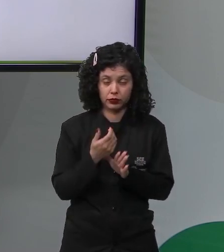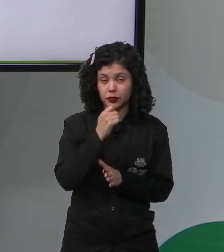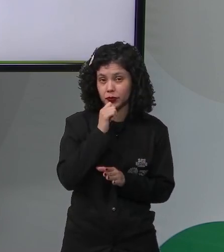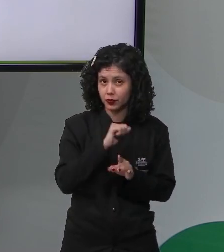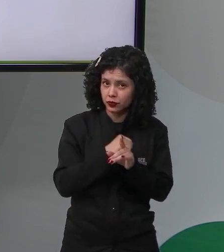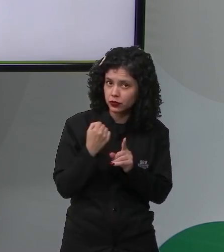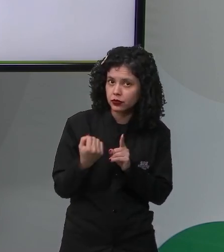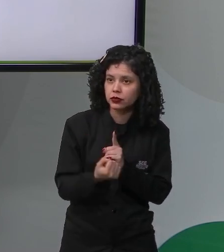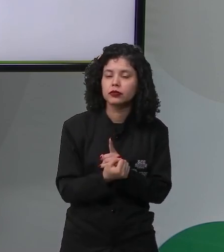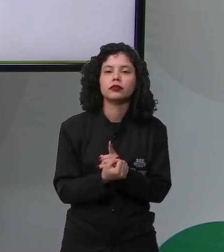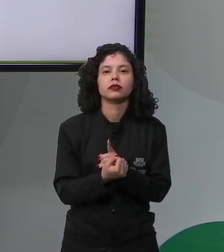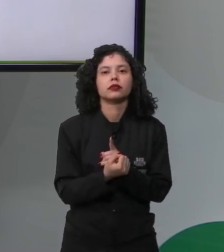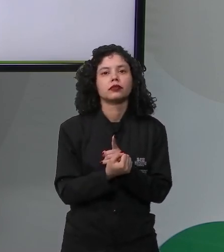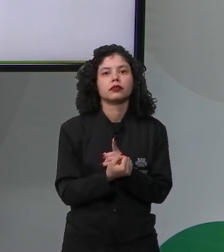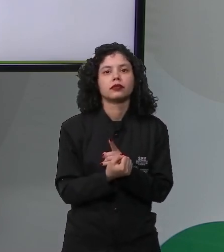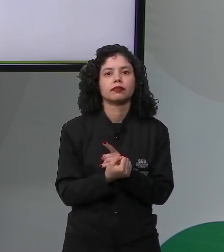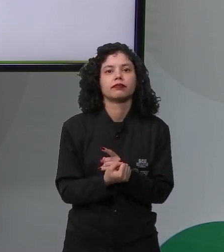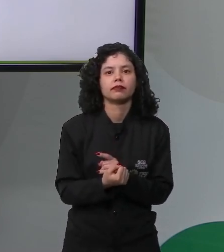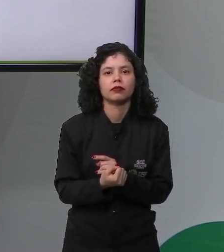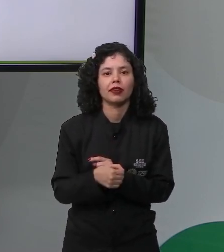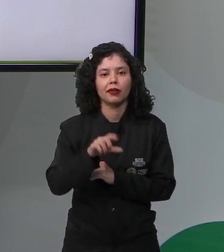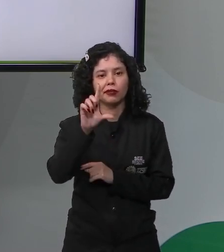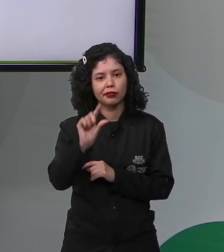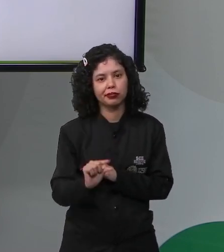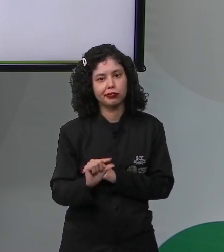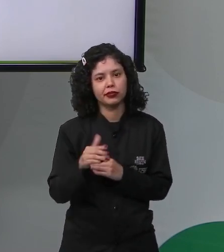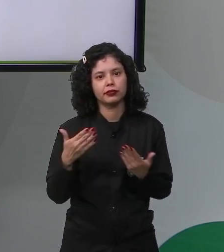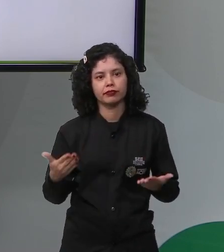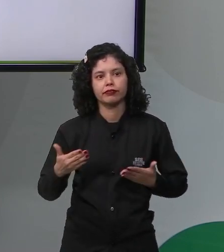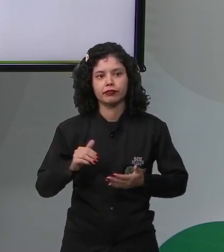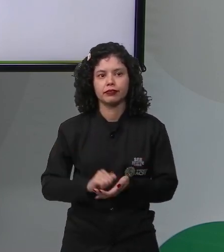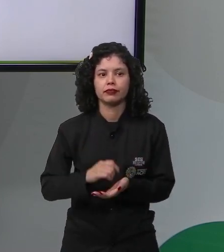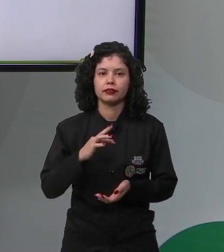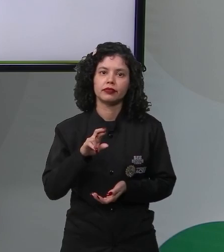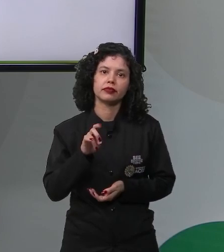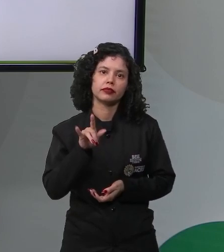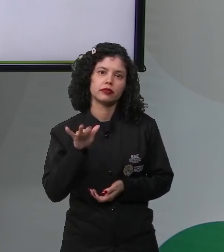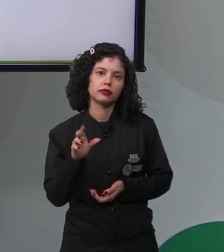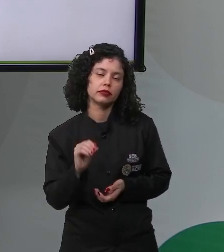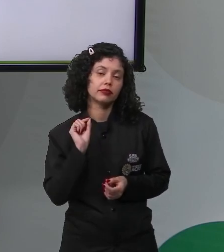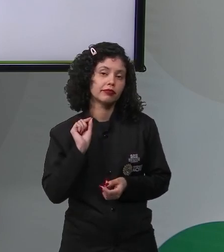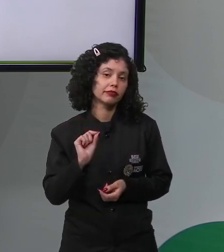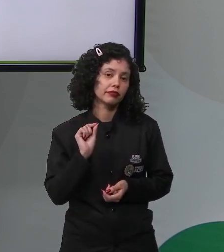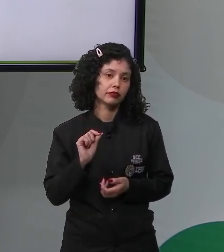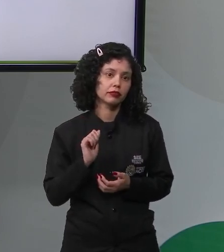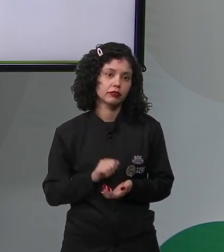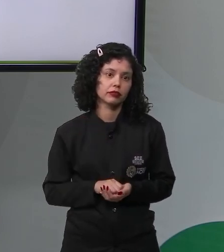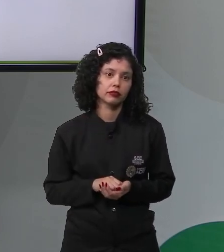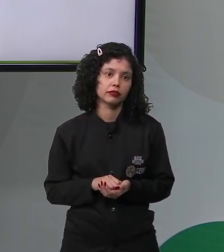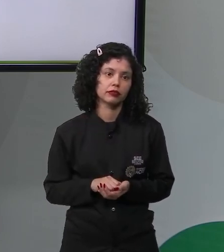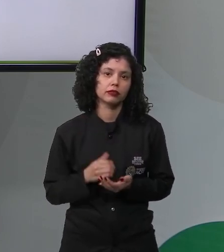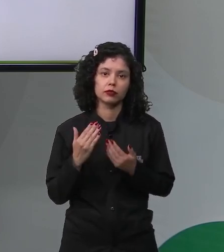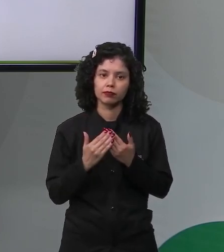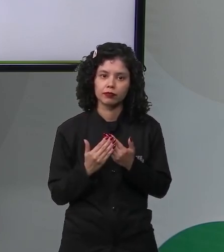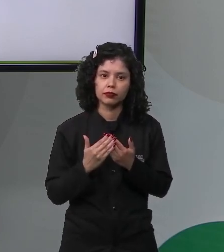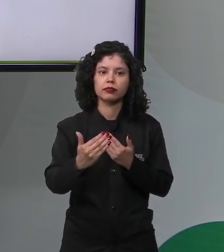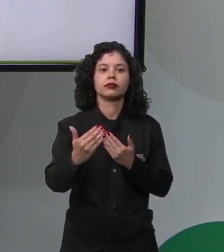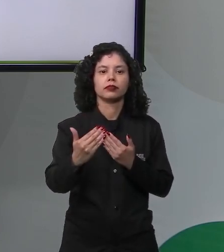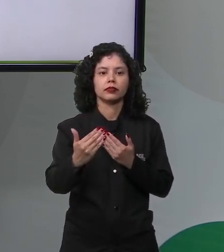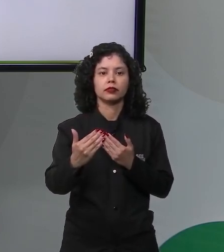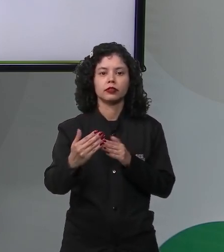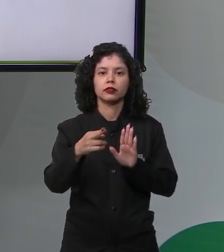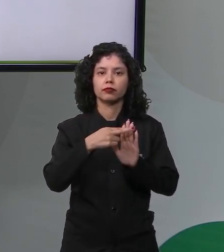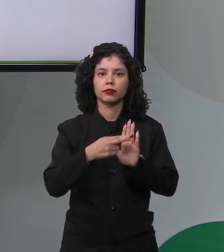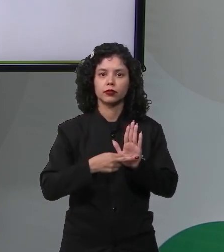sociedade, ela está fragilizada. Está fragilizada por conta do quê? No repasse de